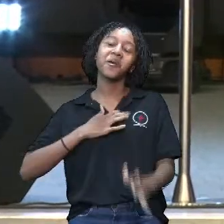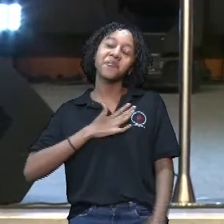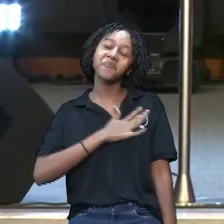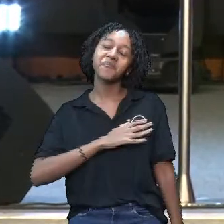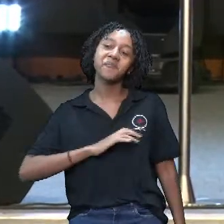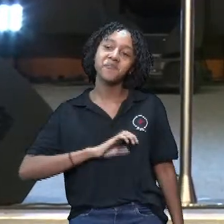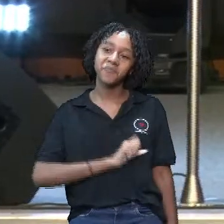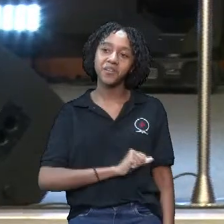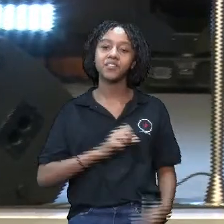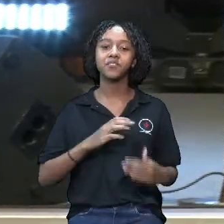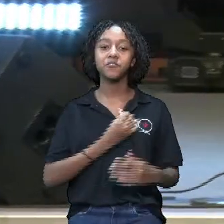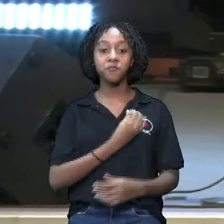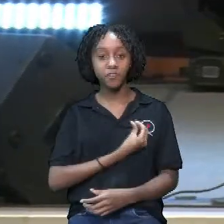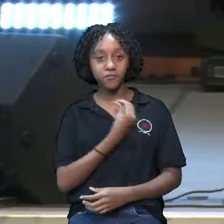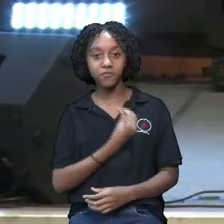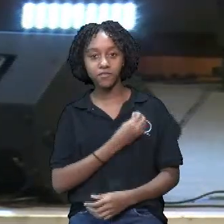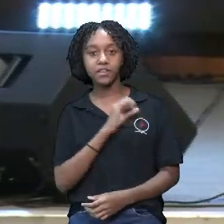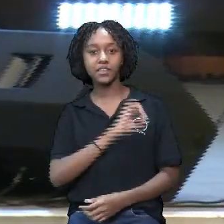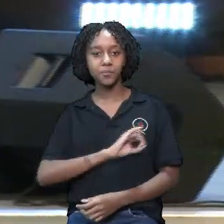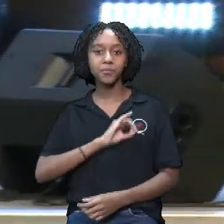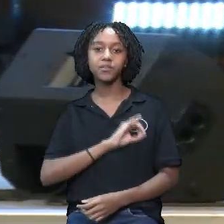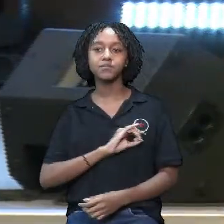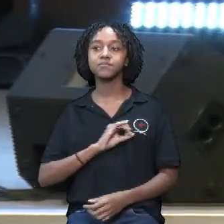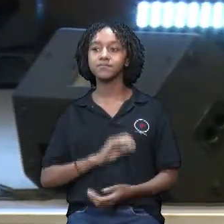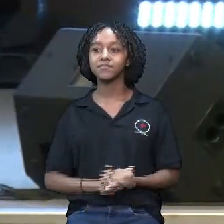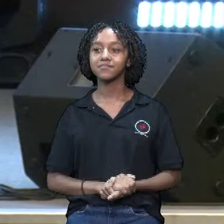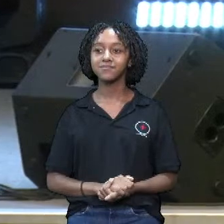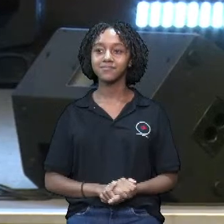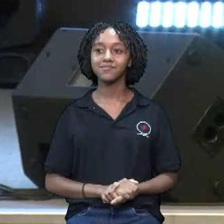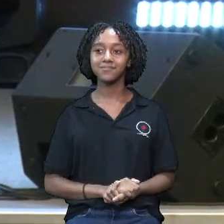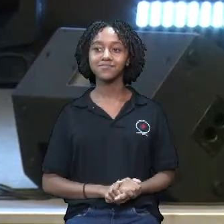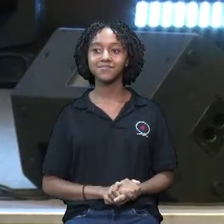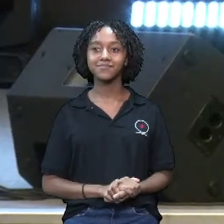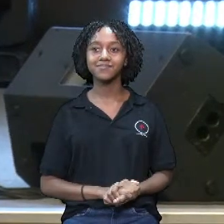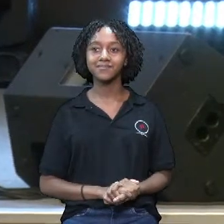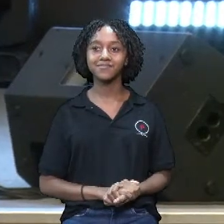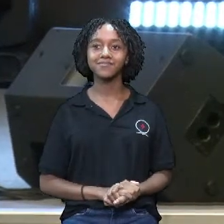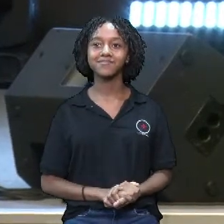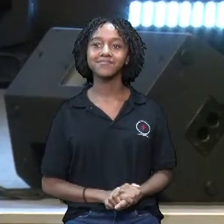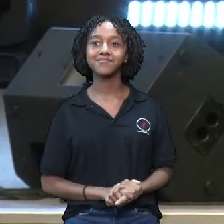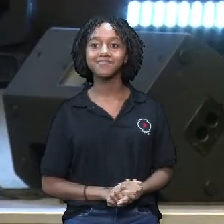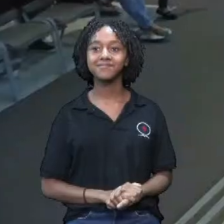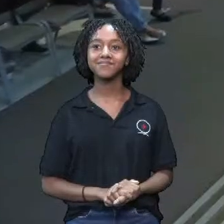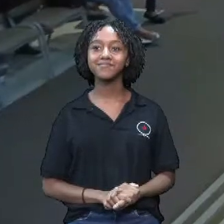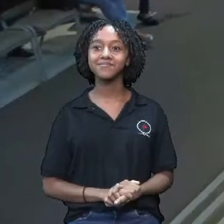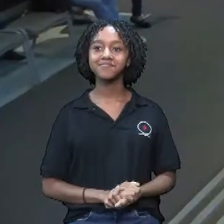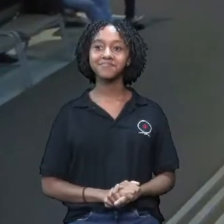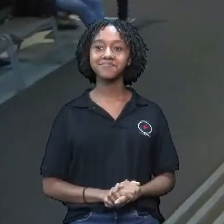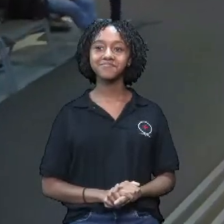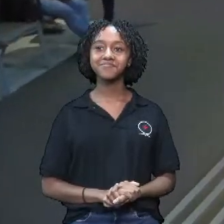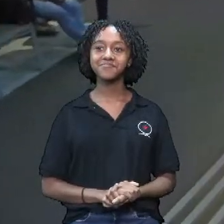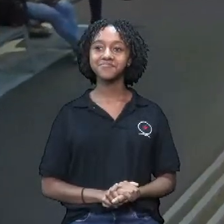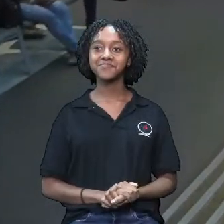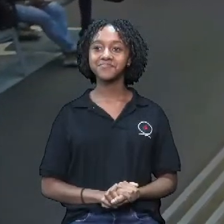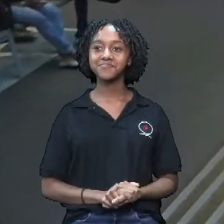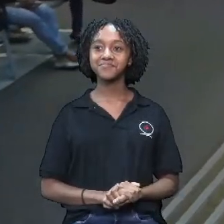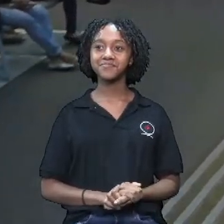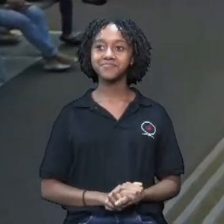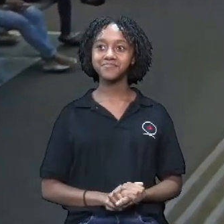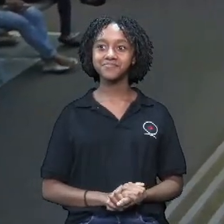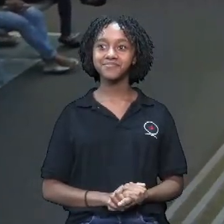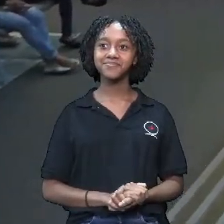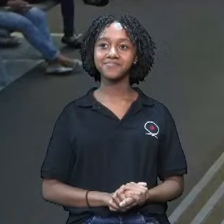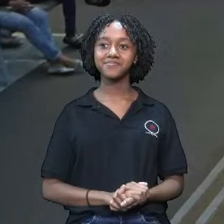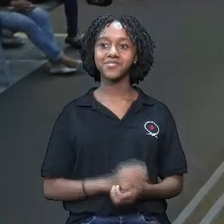em Itaboraí. E eu quero mandar um beijo para o povo de Itaboraí. Eu não pude trazer a igreja... Olha aqui a turma de Itaboraí aqui,